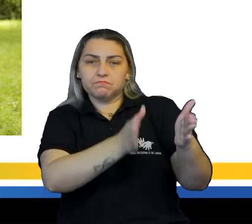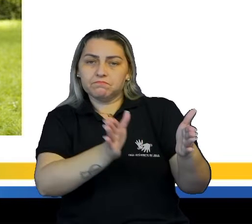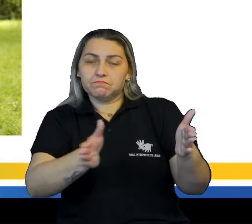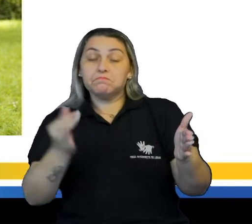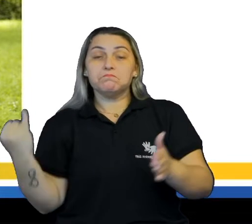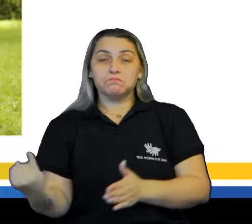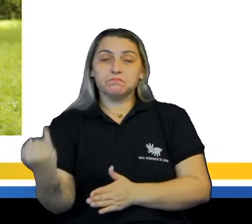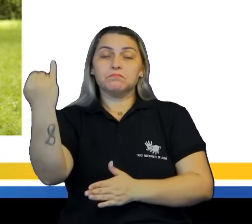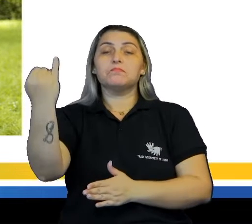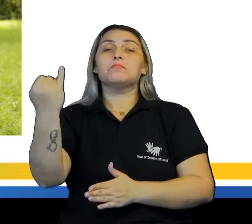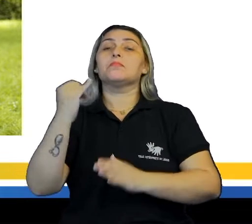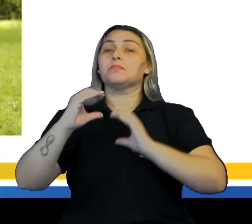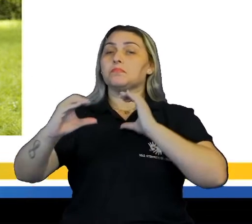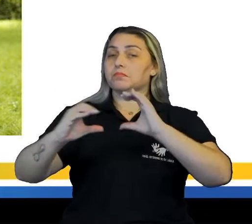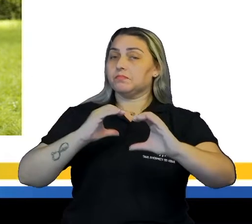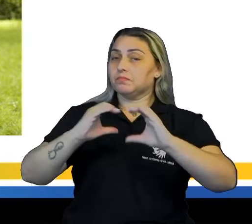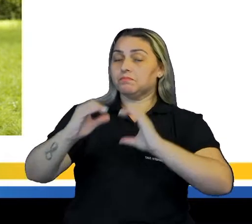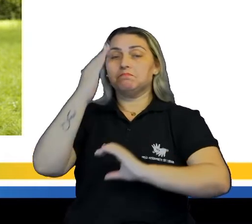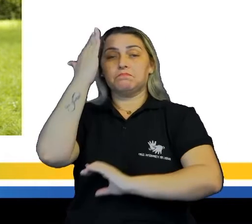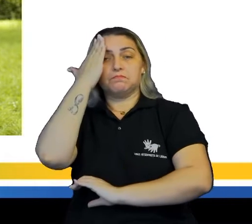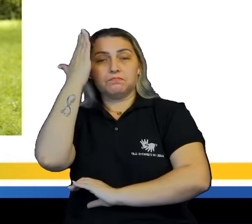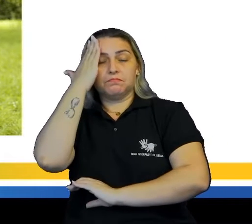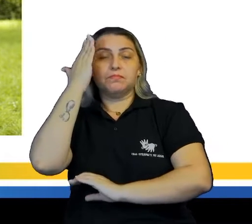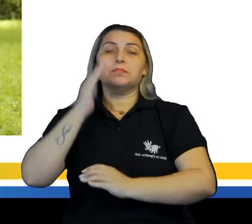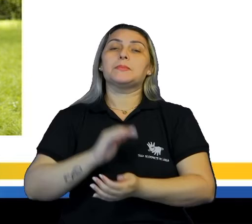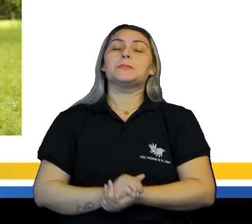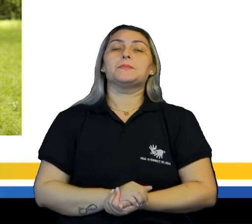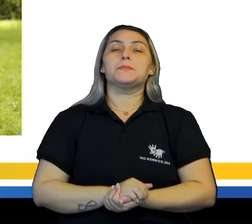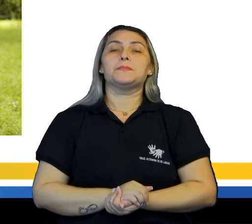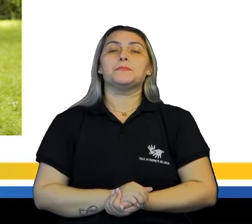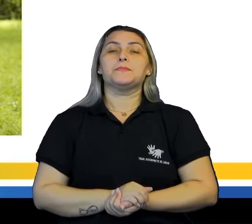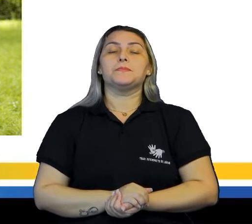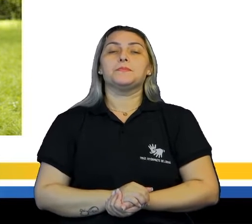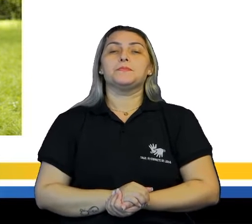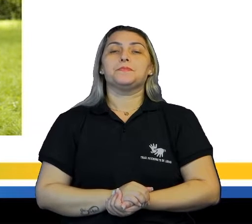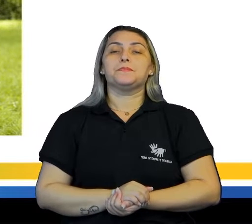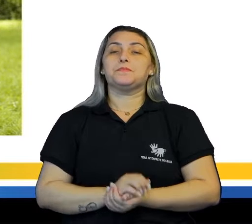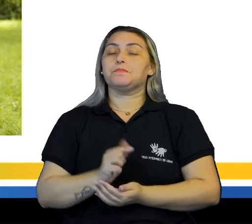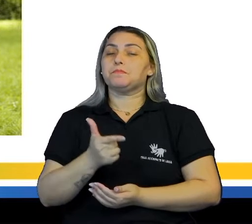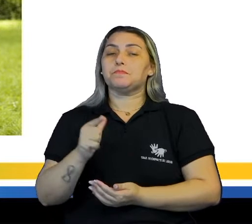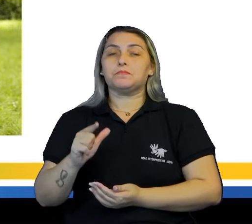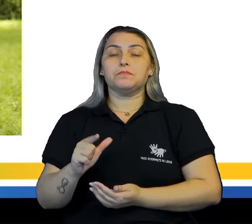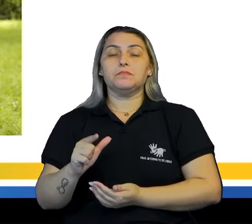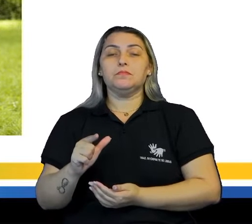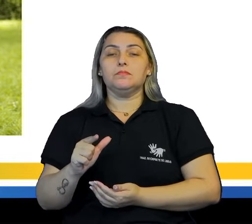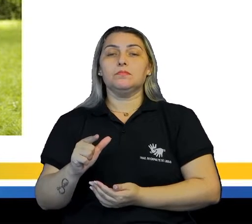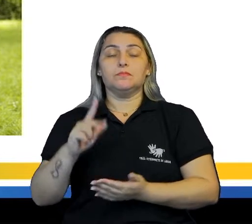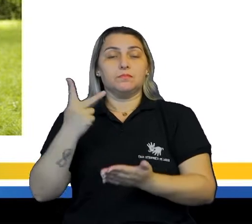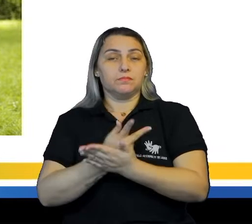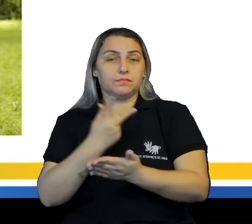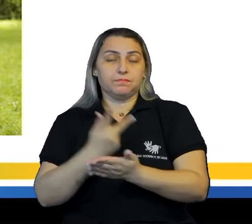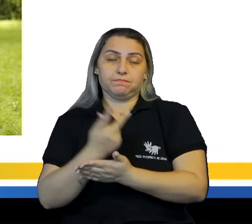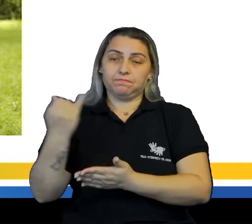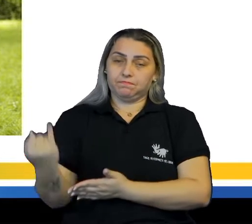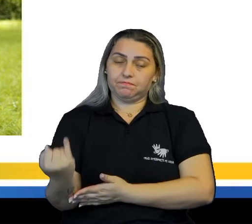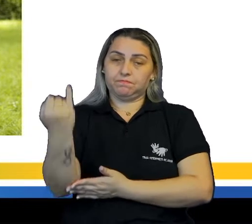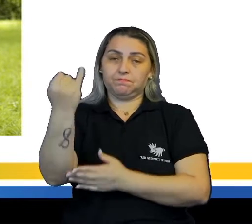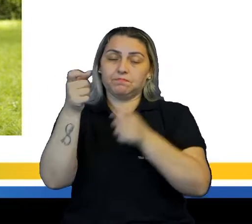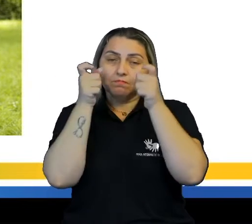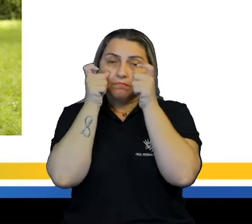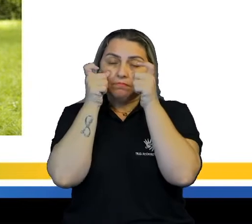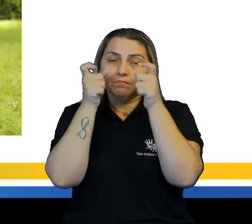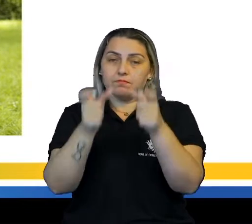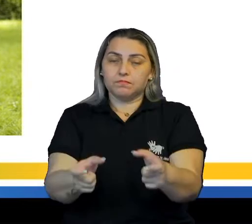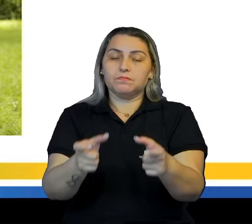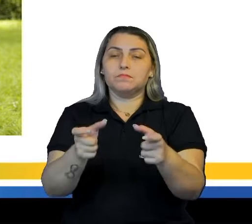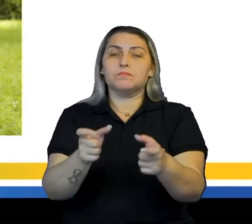O importante é se fazer entender. Assim, para que isso não aconteça, é muito importante estar